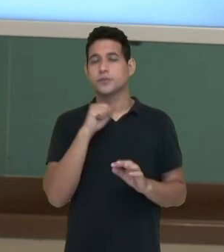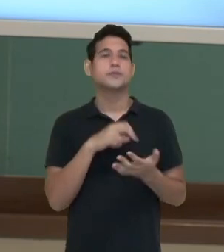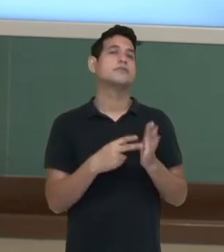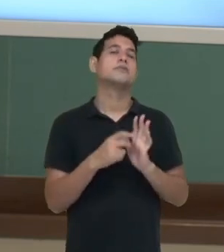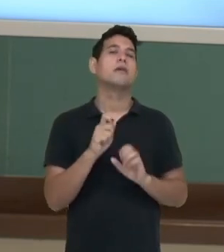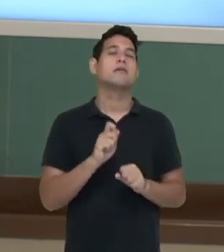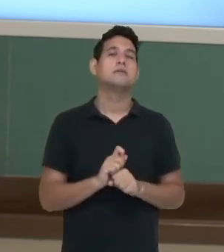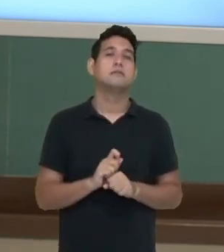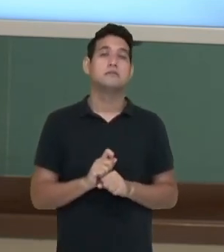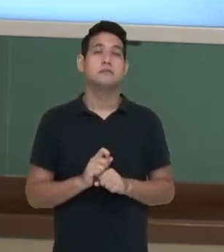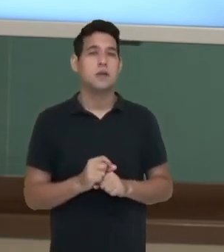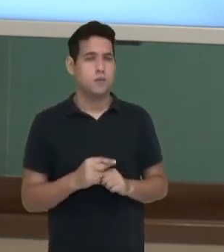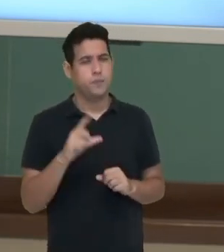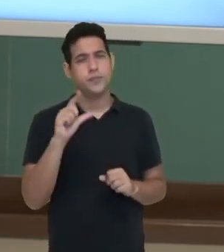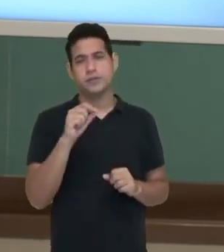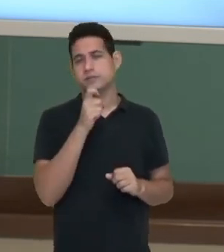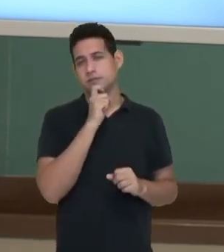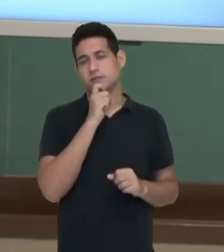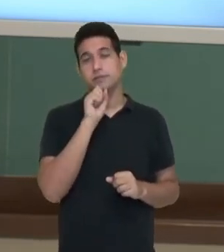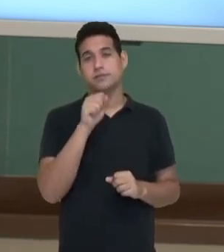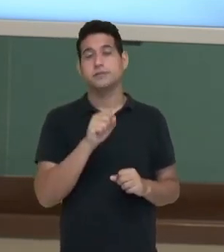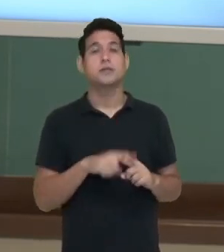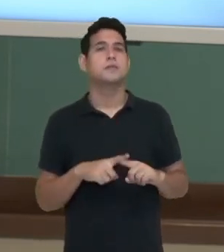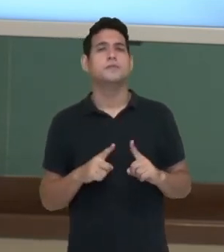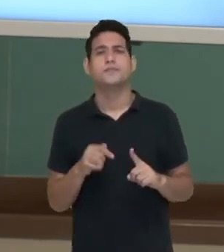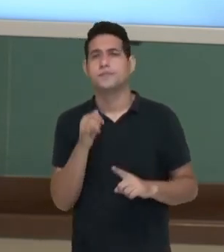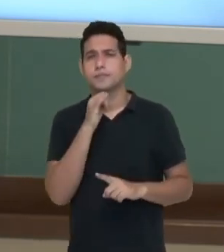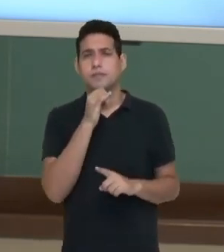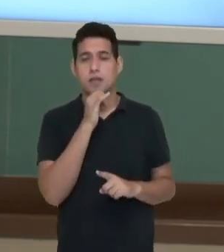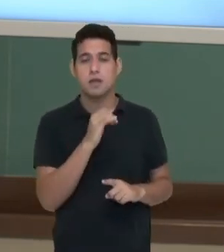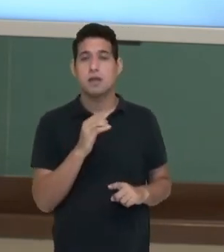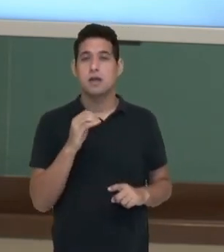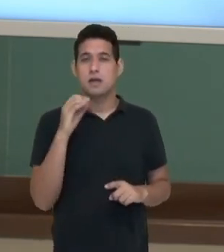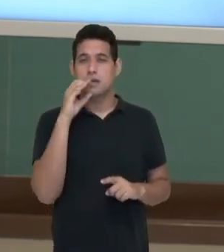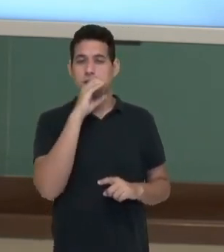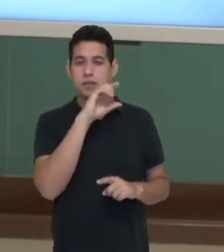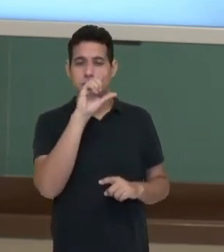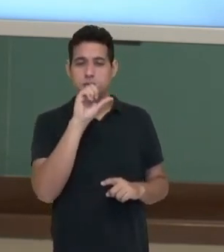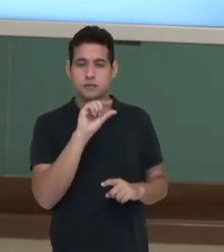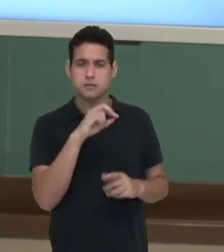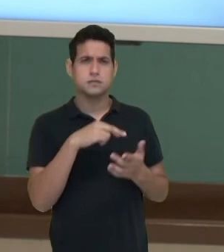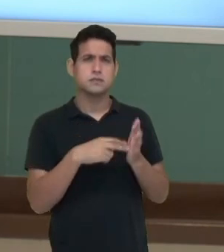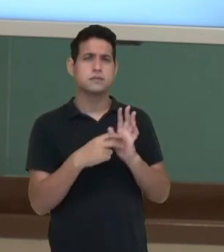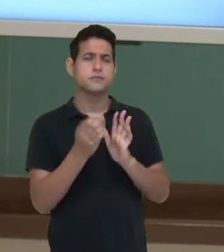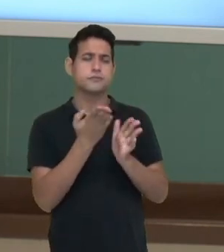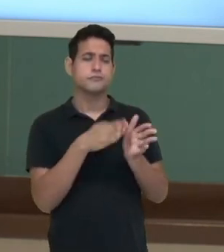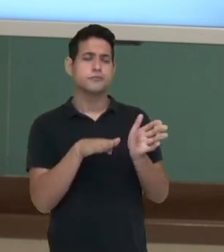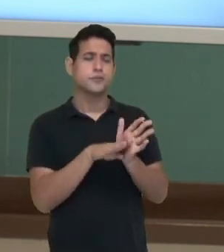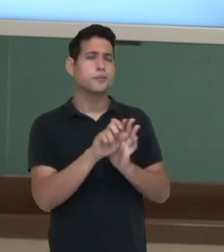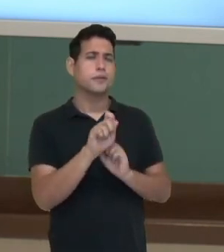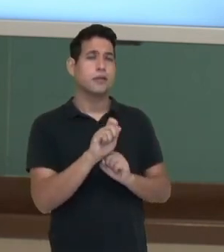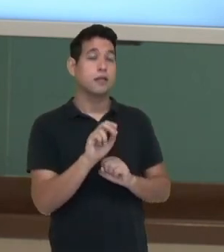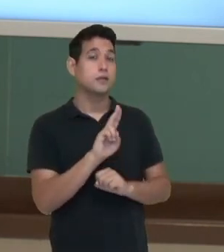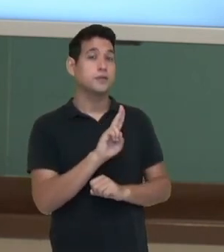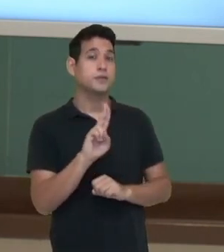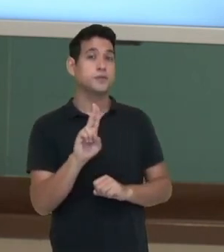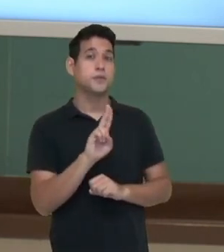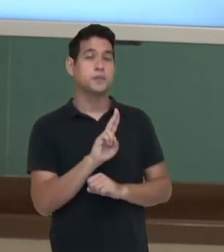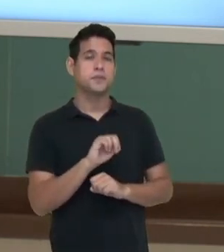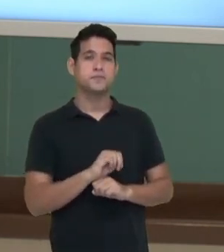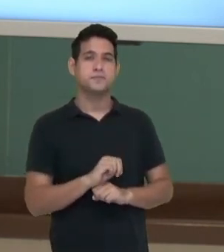vai diminuir. E a temperatura dele diminuindo, ele vai alcançar ali aquilo que nós chamamos